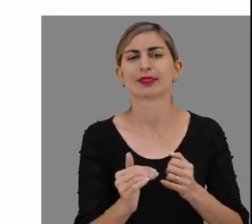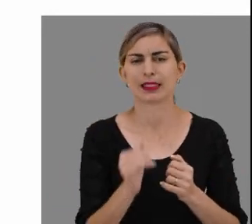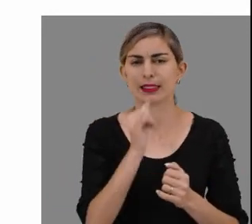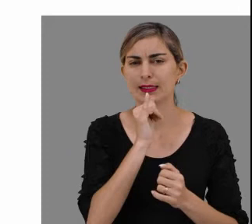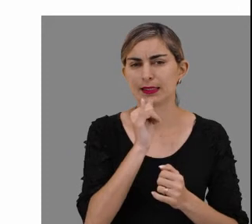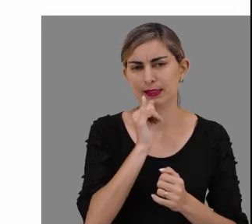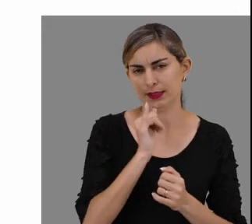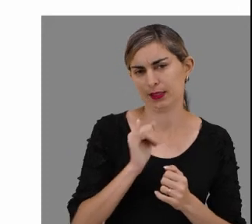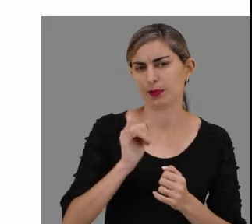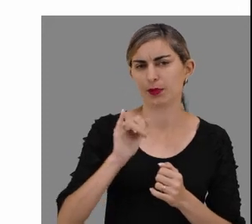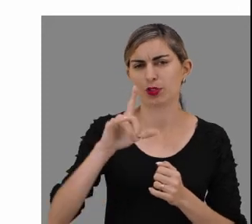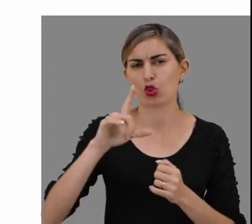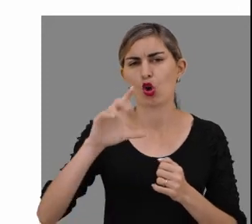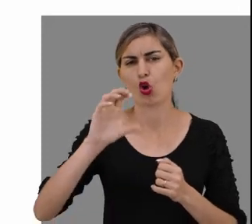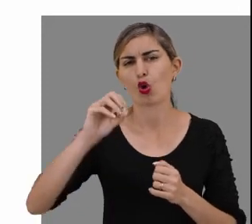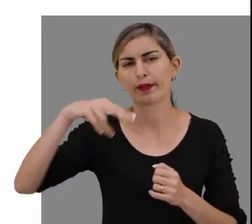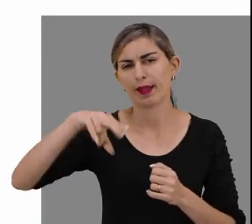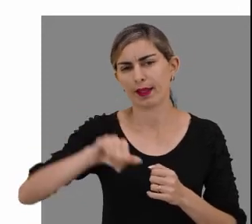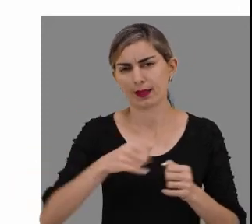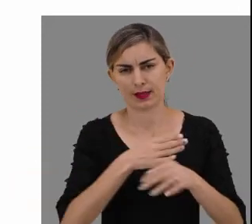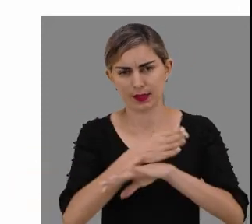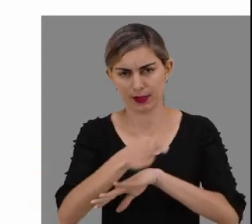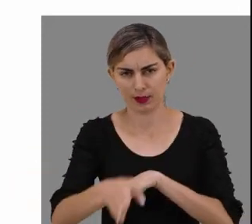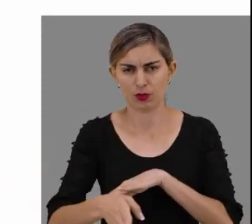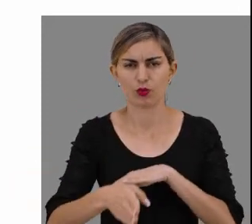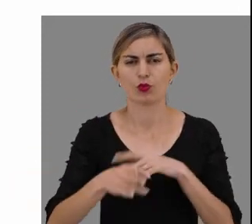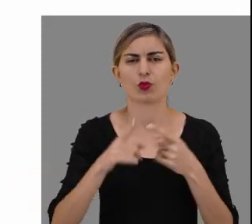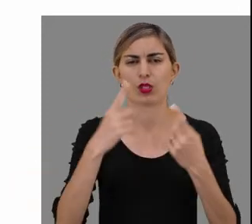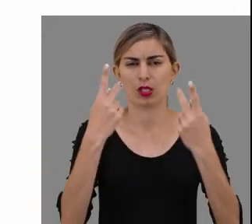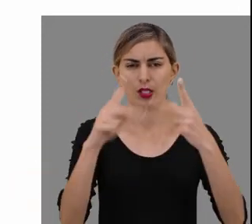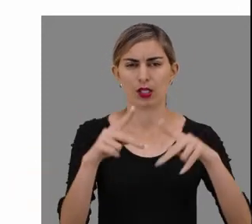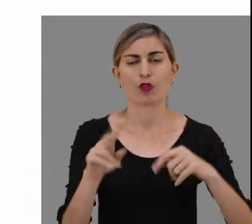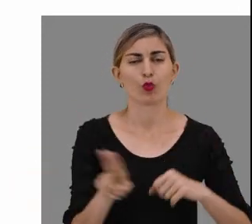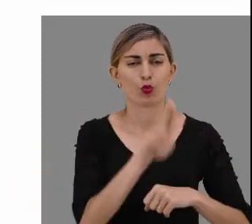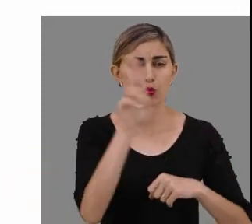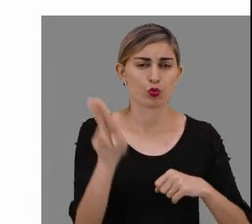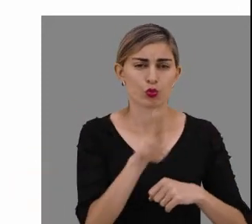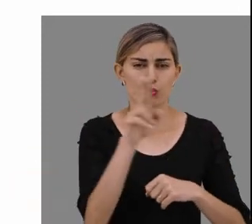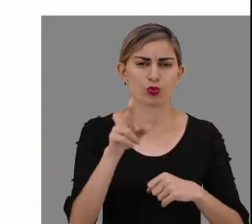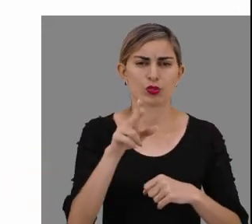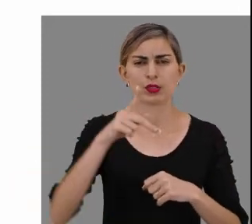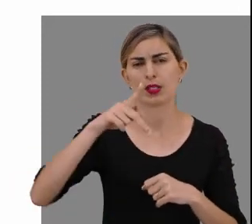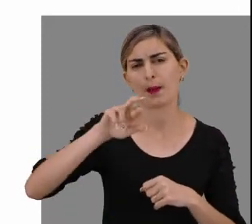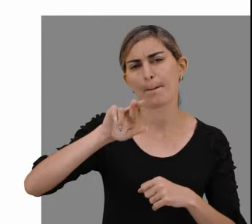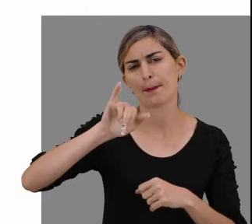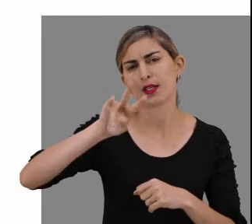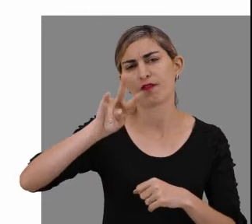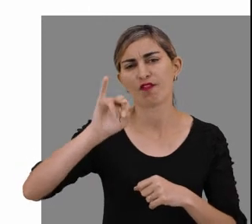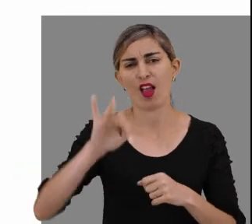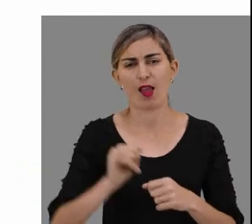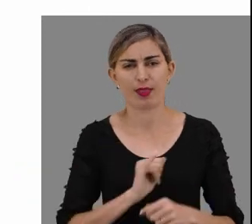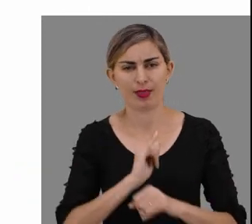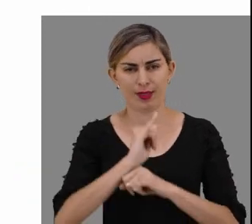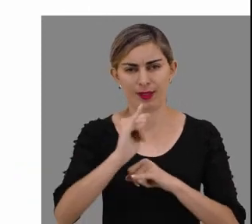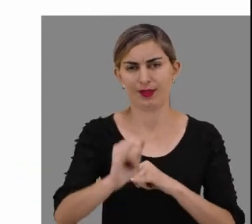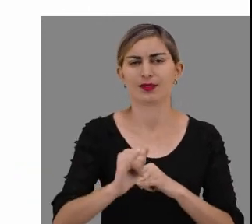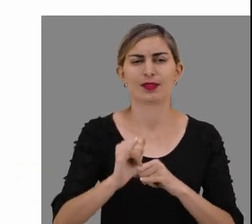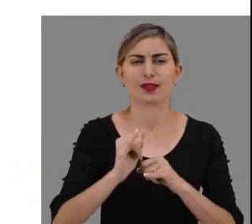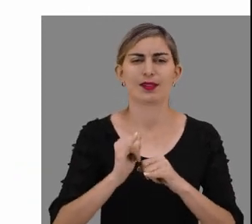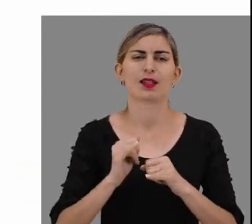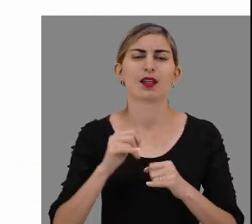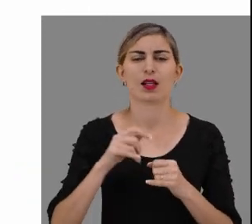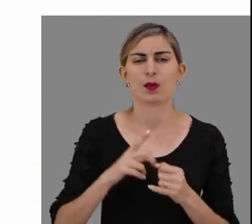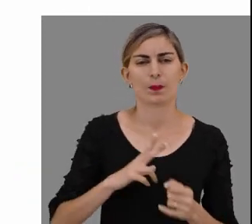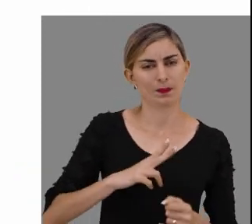Por exemplo, nós temos a nossa classe conexão, do qual ela vai utilizar os atributos dela com o modificador de